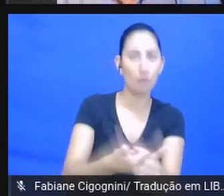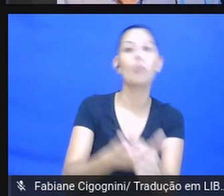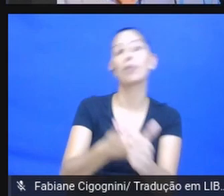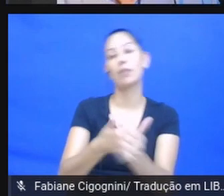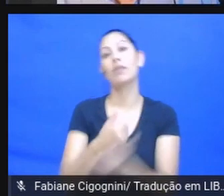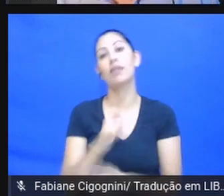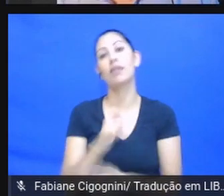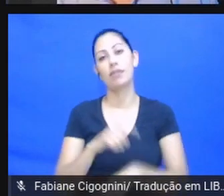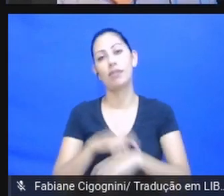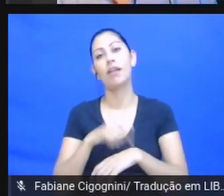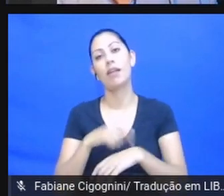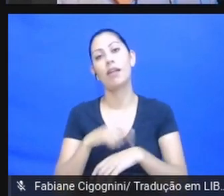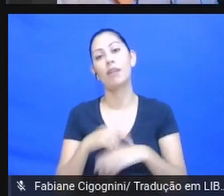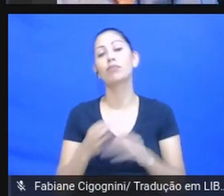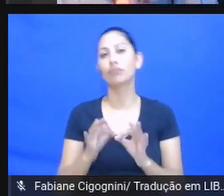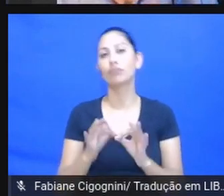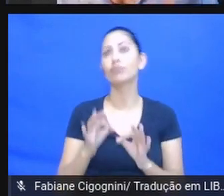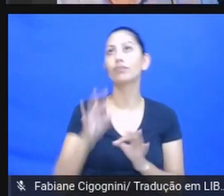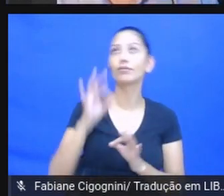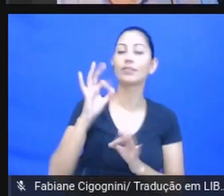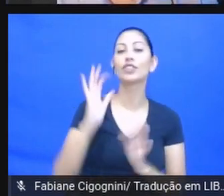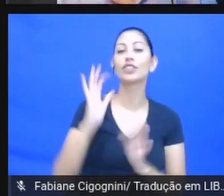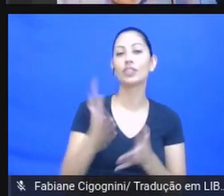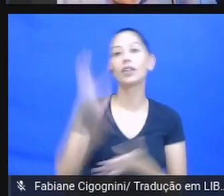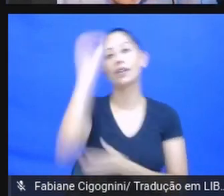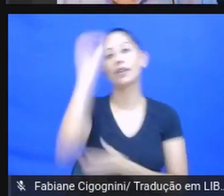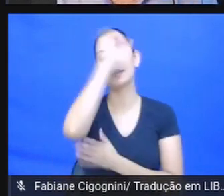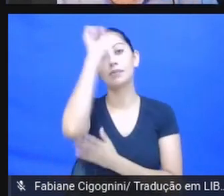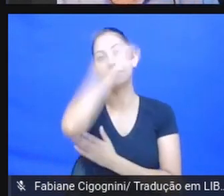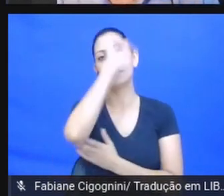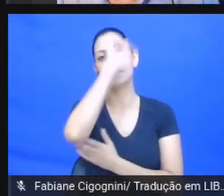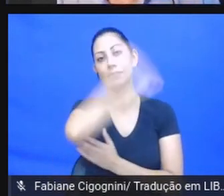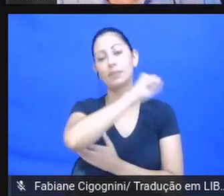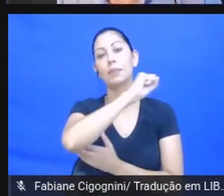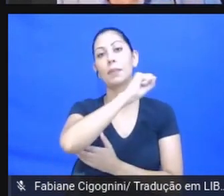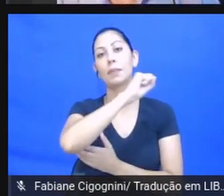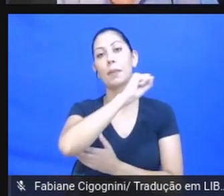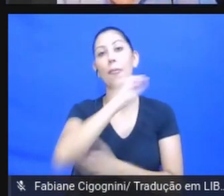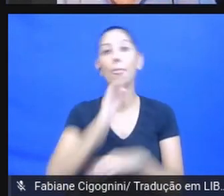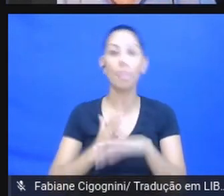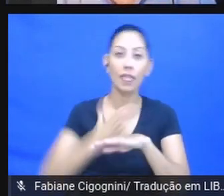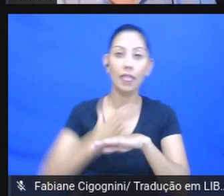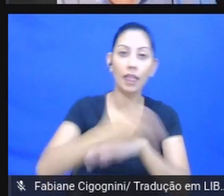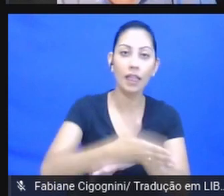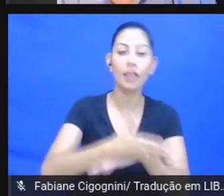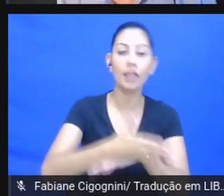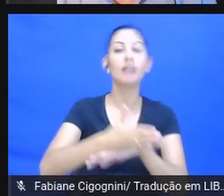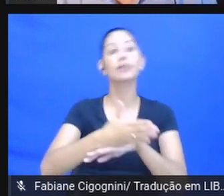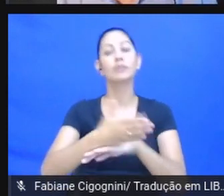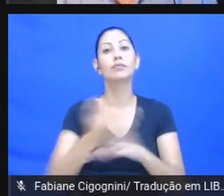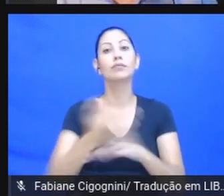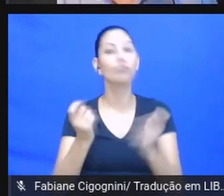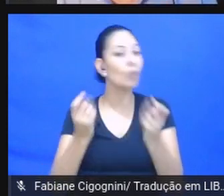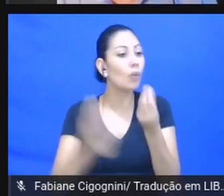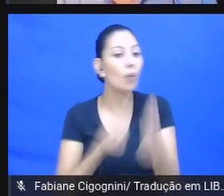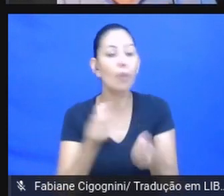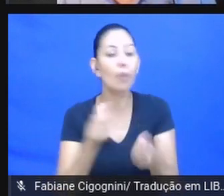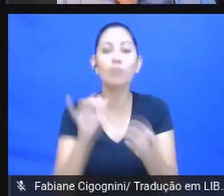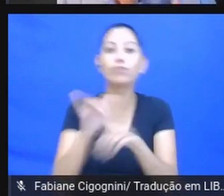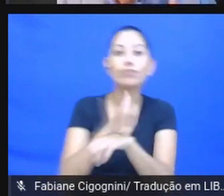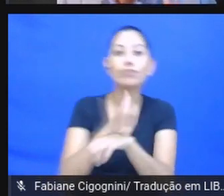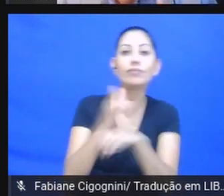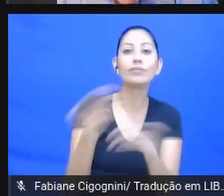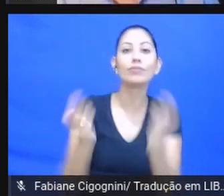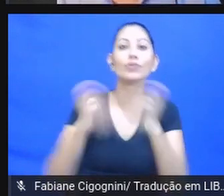eu vim, assim, eu aprendi a ir para o digital no sentido amplo, primeiro